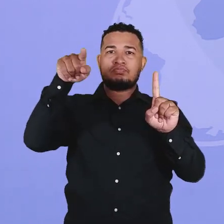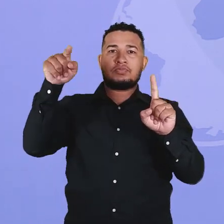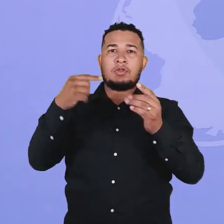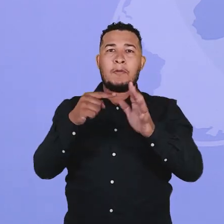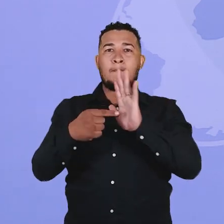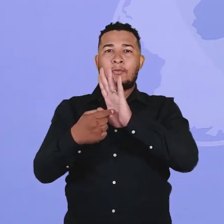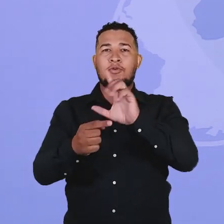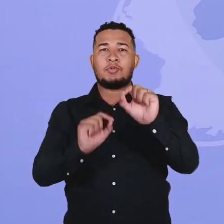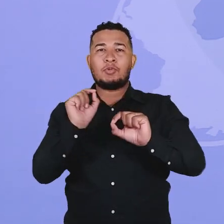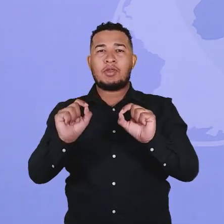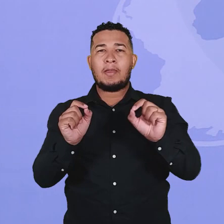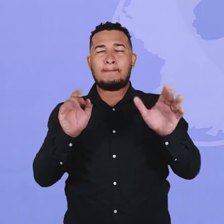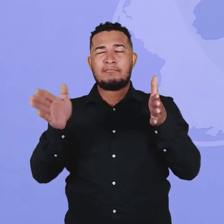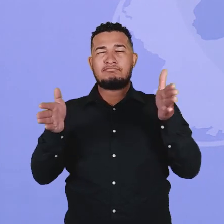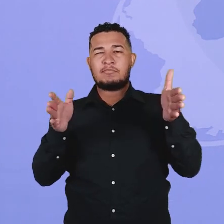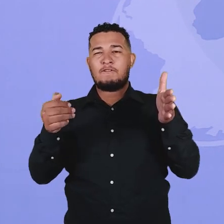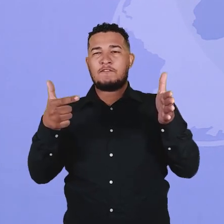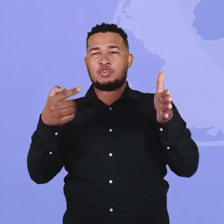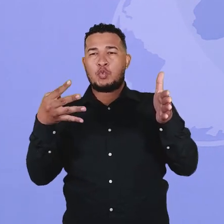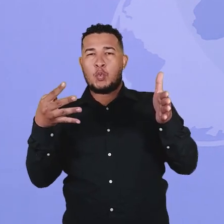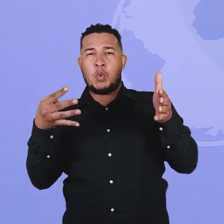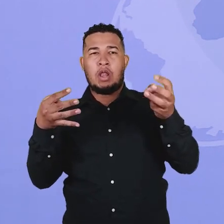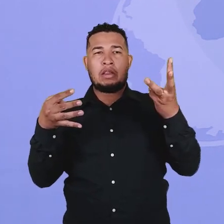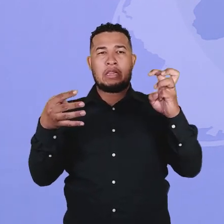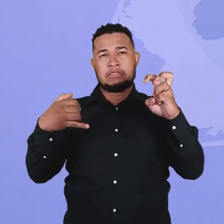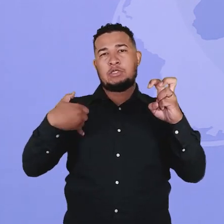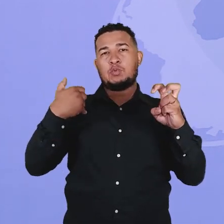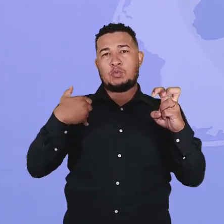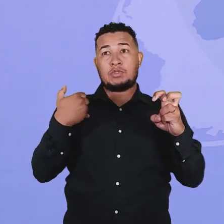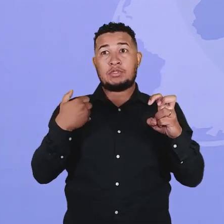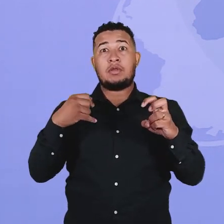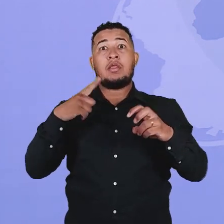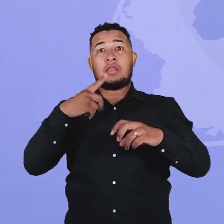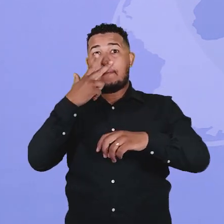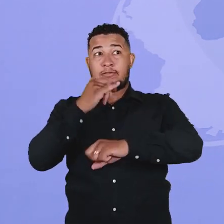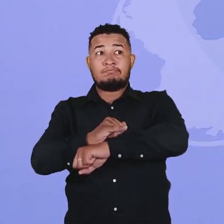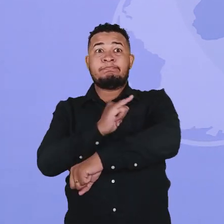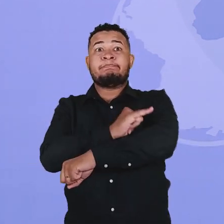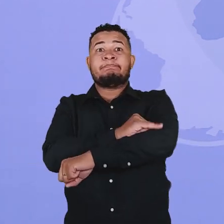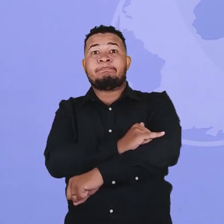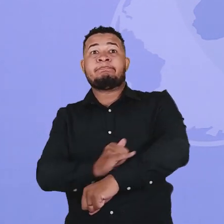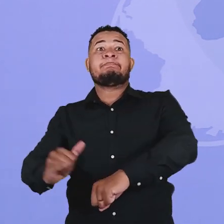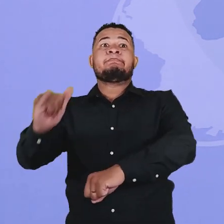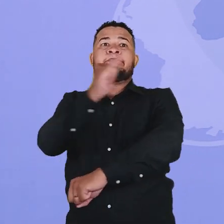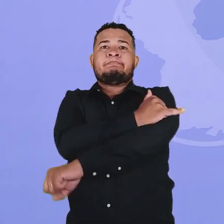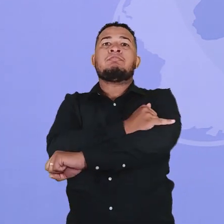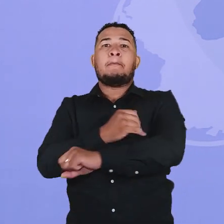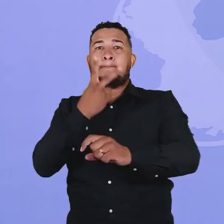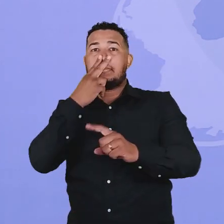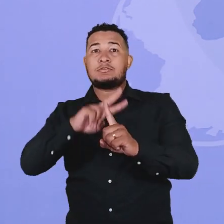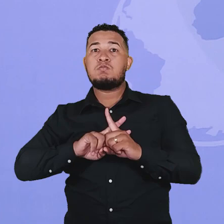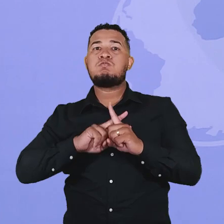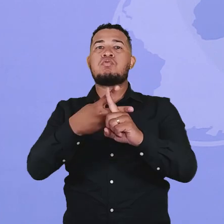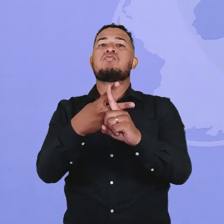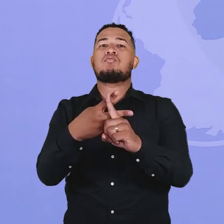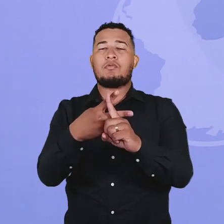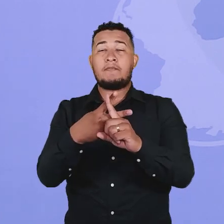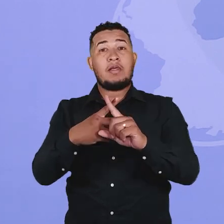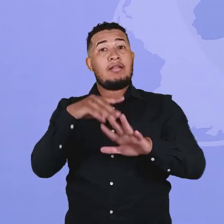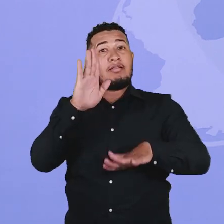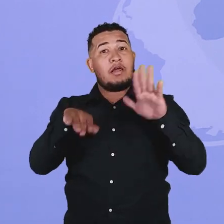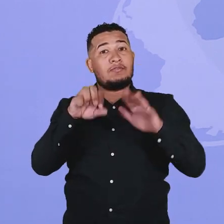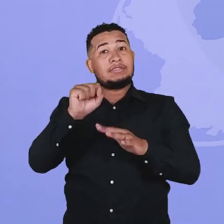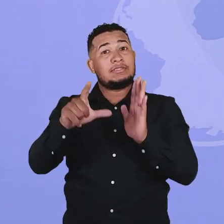informam que dentro dos 24 e 35 anos é onde mais aumenta a tendência dessa obesidade. Então, talvez, se